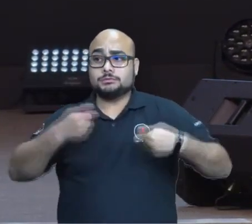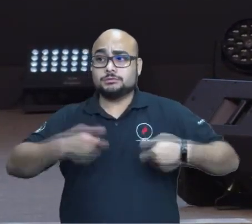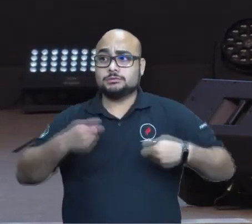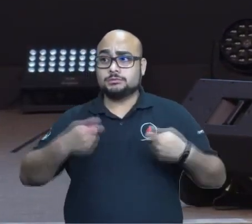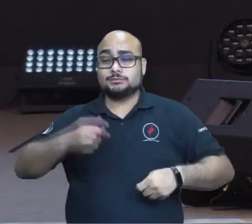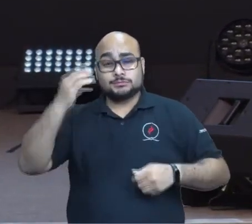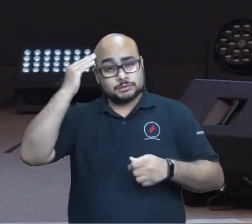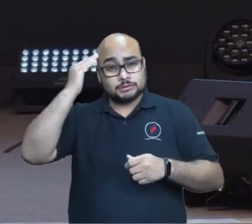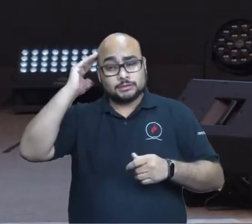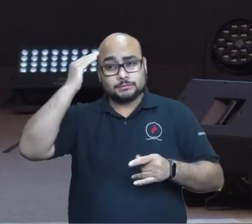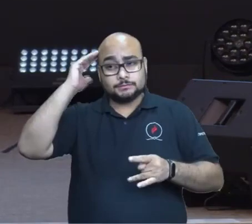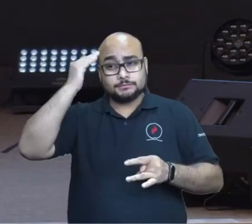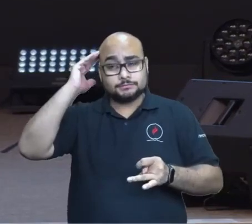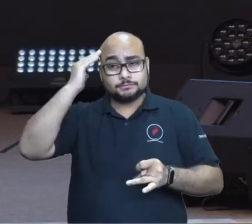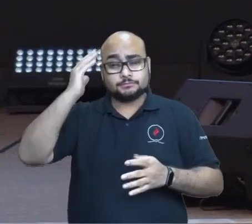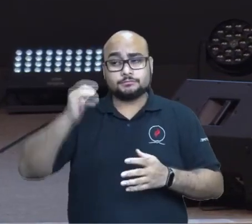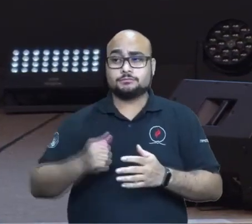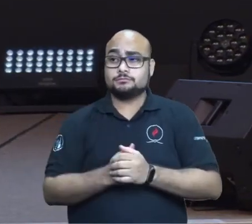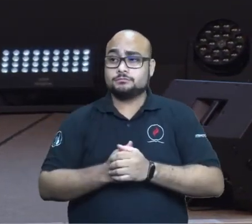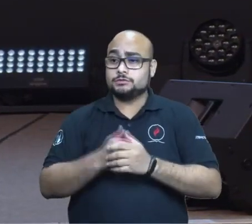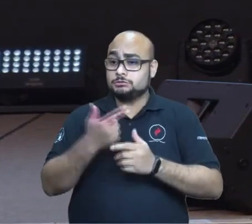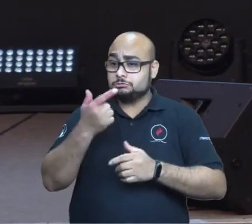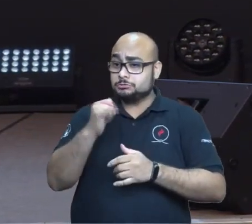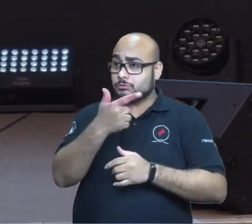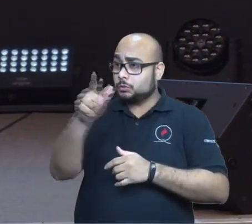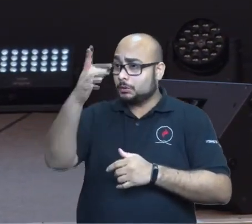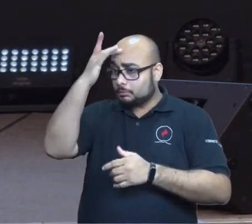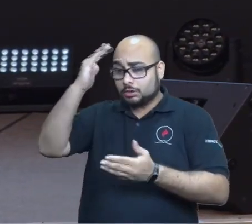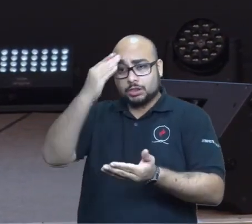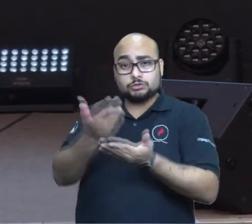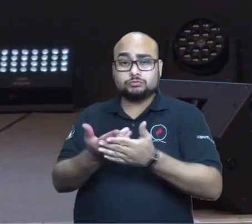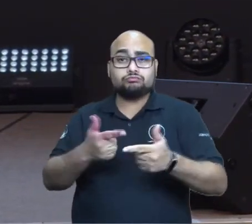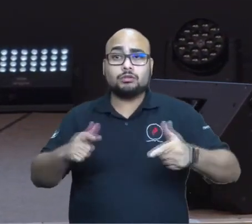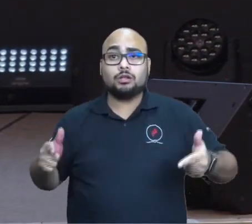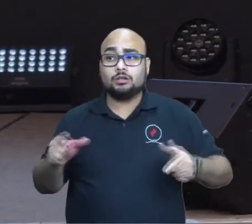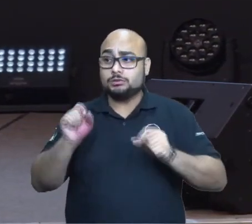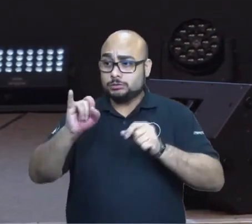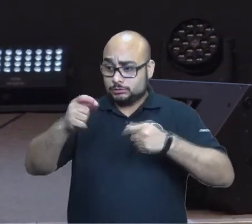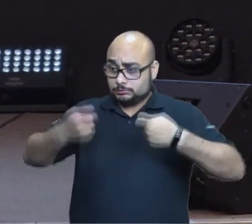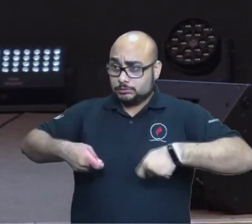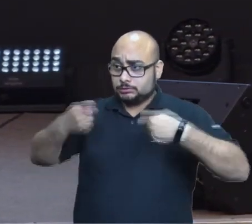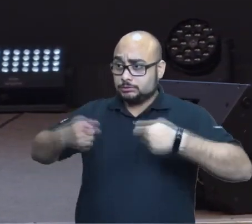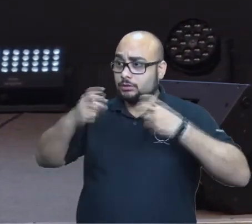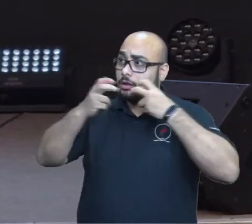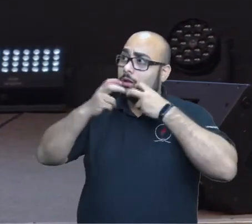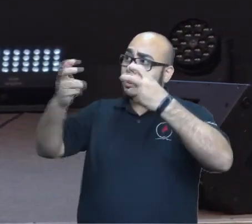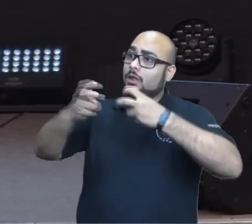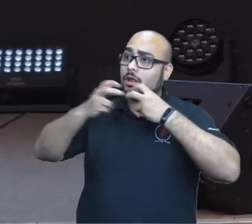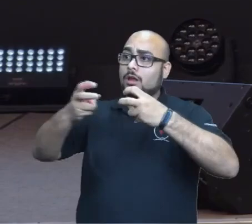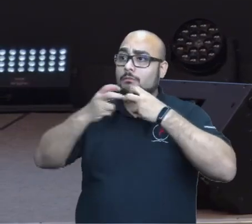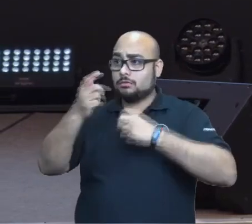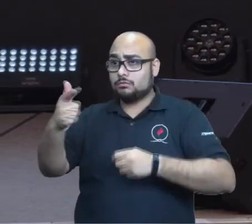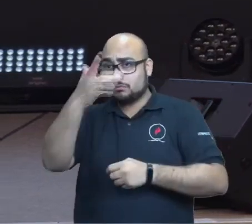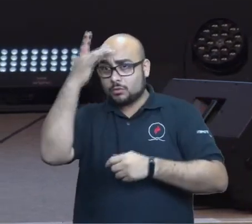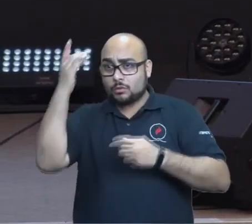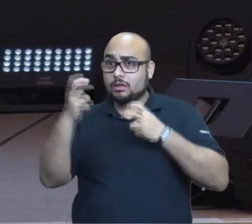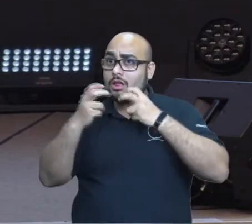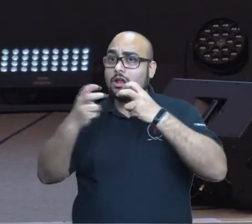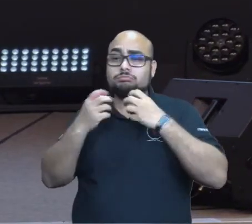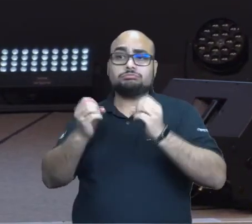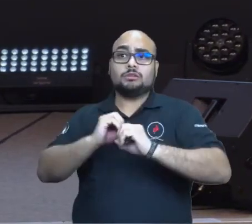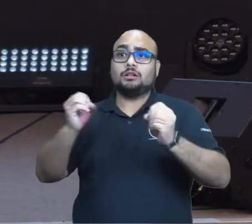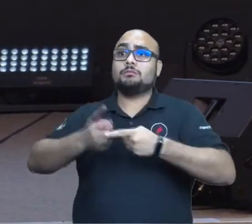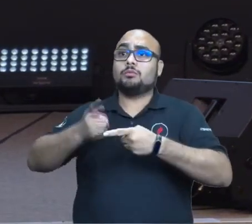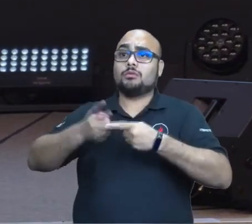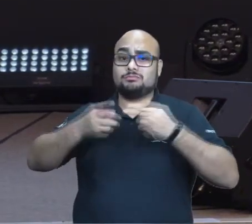priorizar o que não tá sendo priorizado proveu que não tá sendo provido Clamar pelo que não tá sendo clamado porque vai ficar claro diante